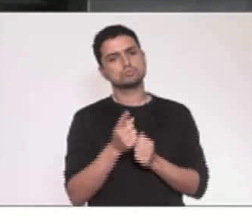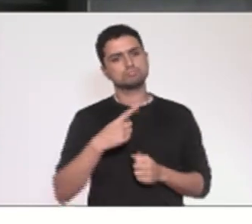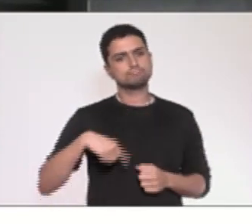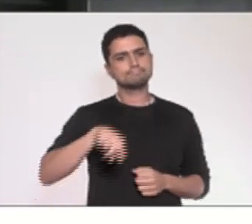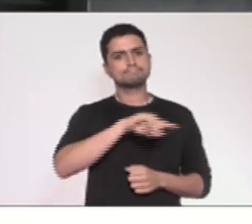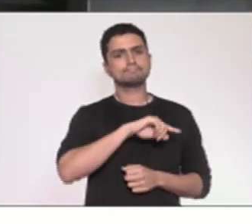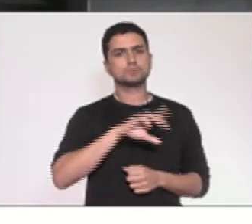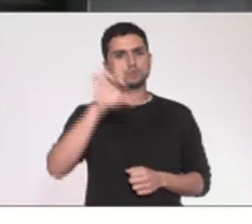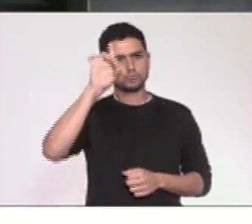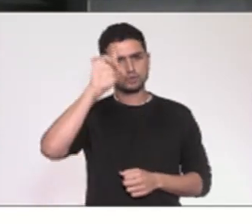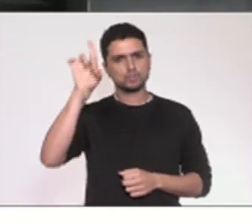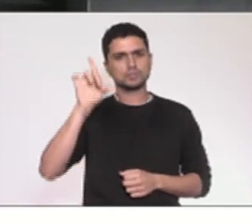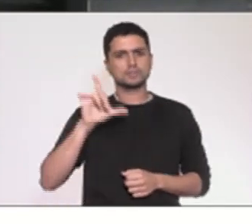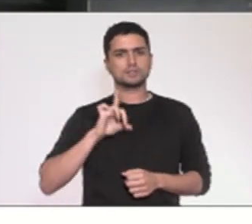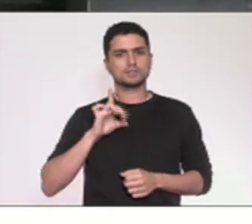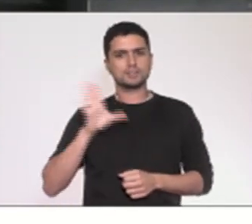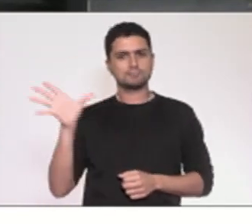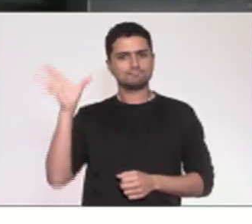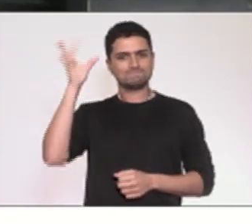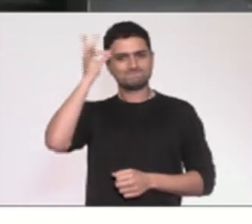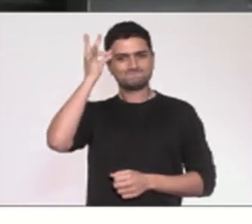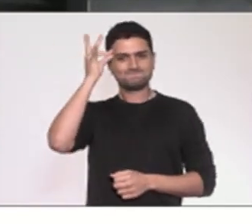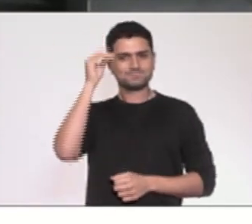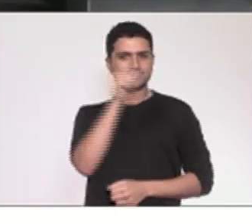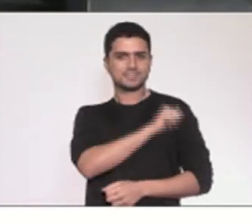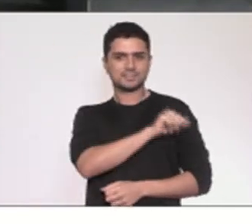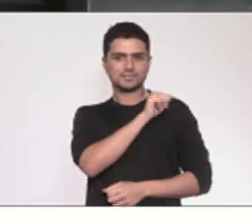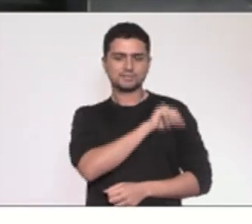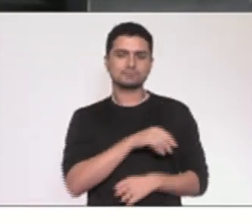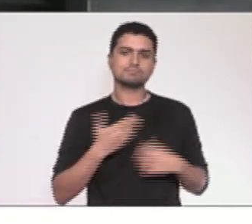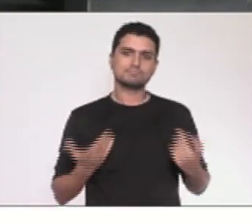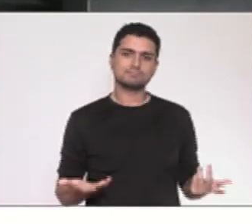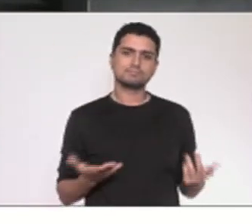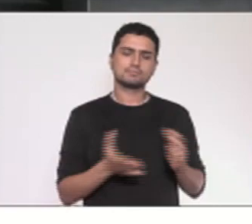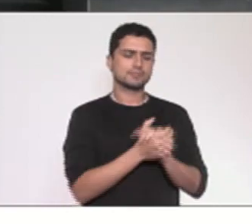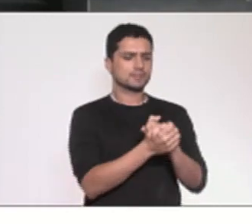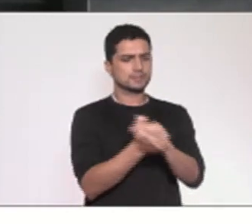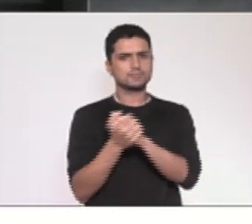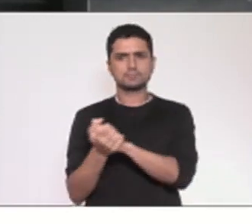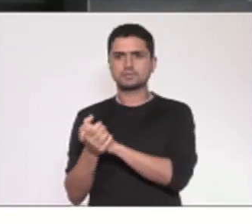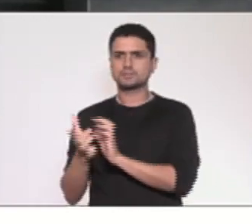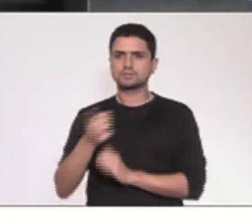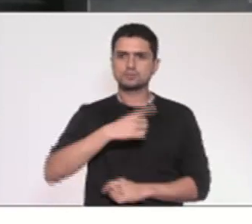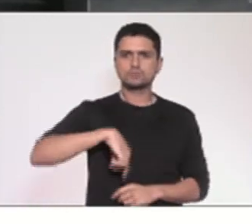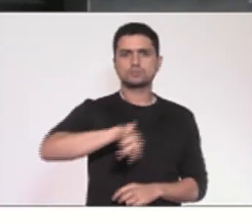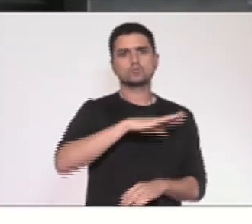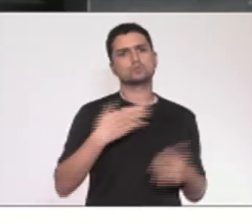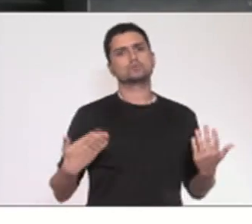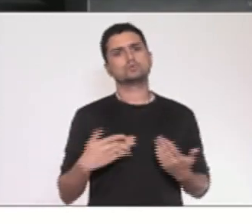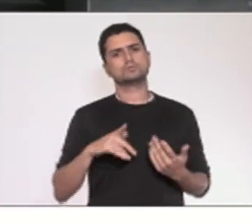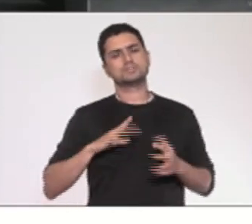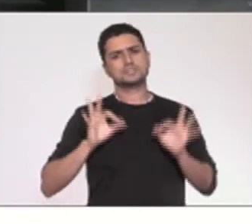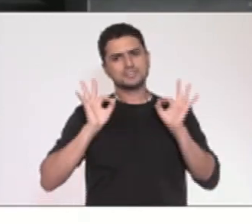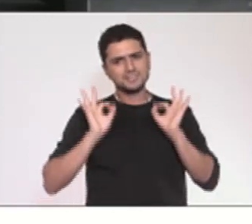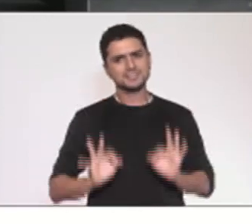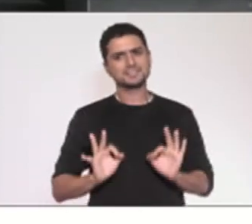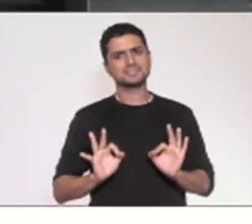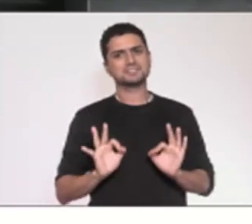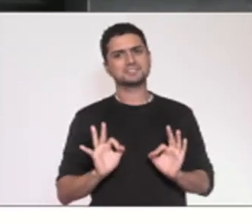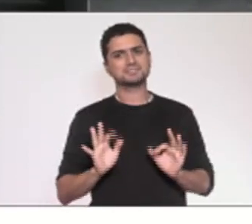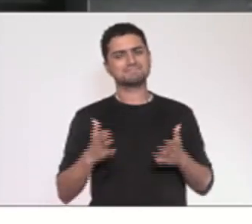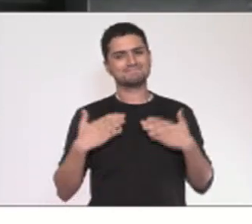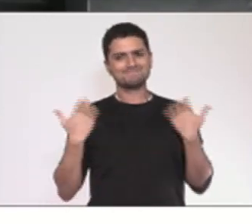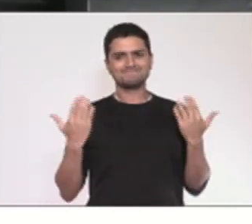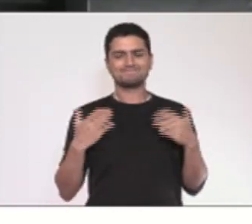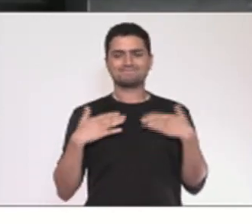marcado na memória do estado do Rio de Janeiro. Parabéns a todos, que nós temos a certeza hoje que somos felizardos por